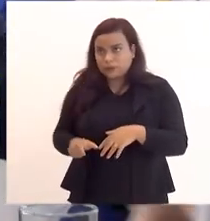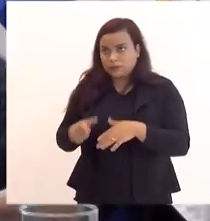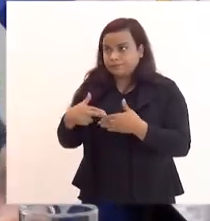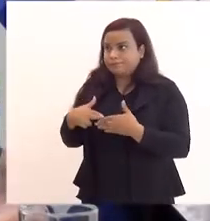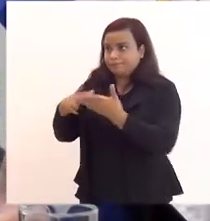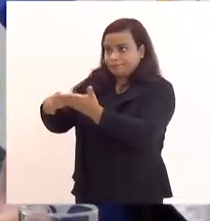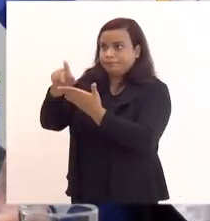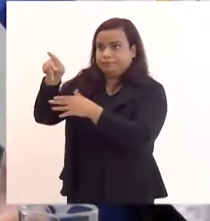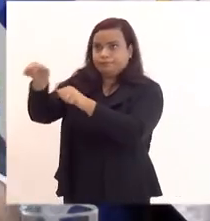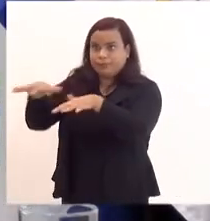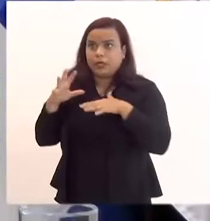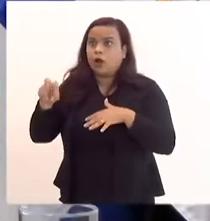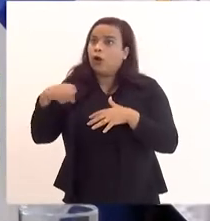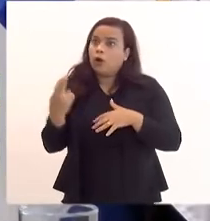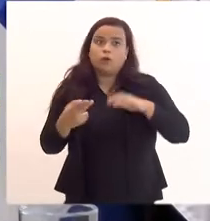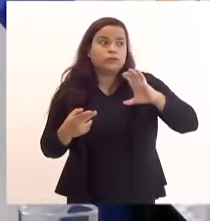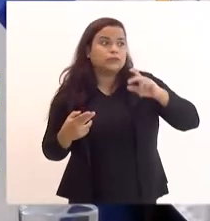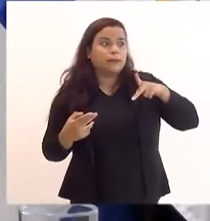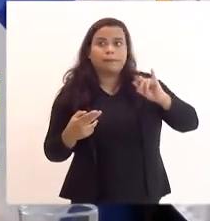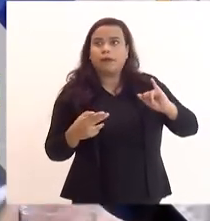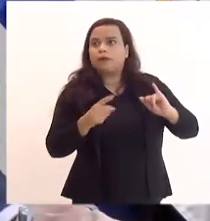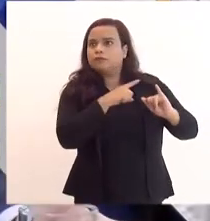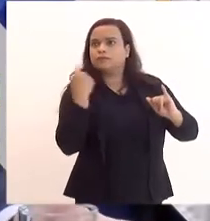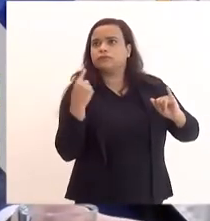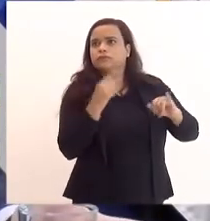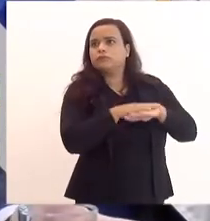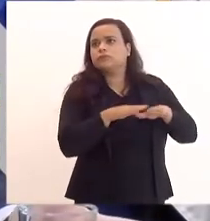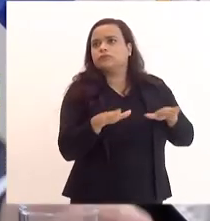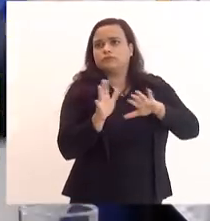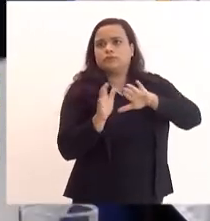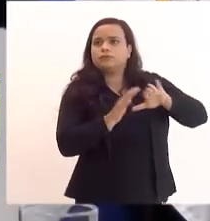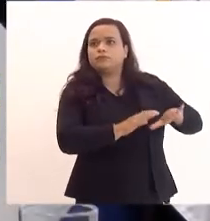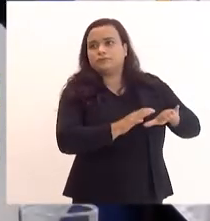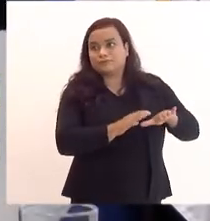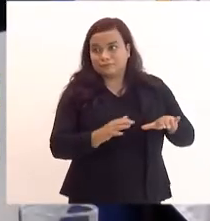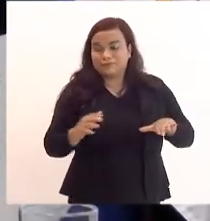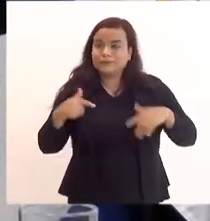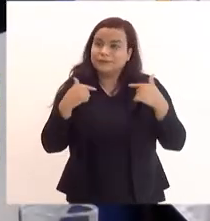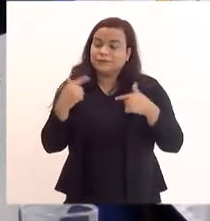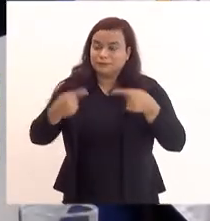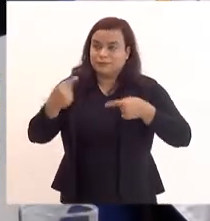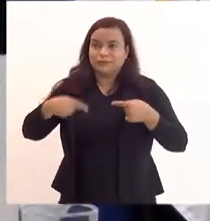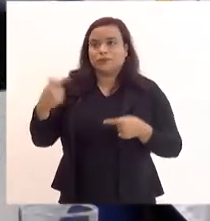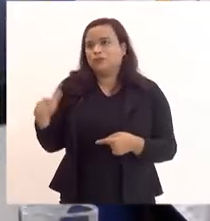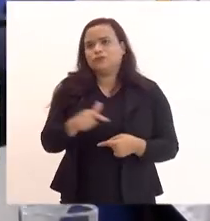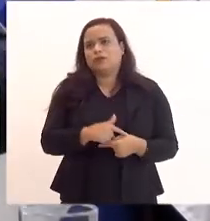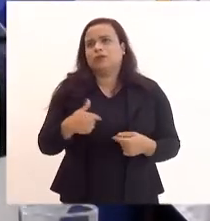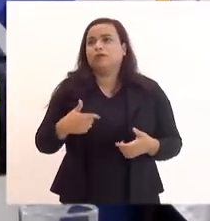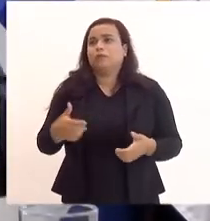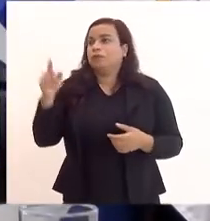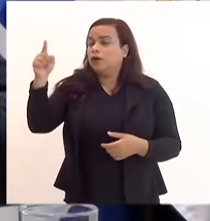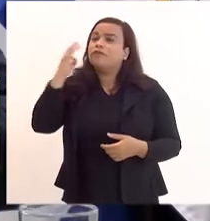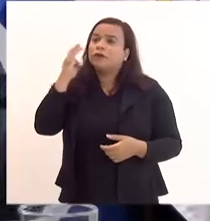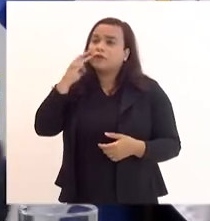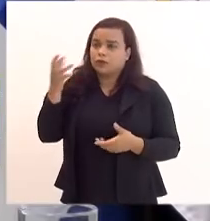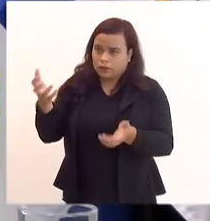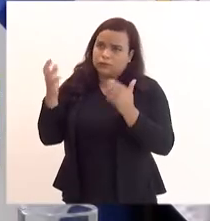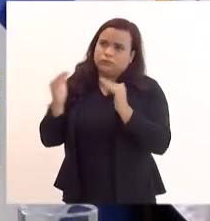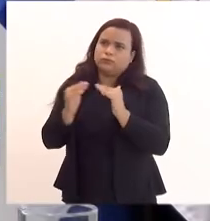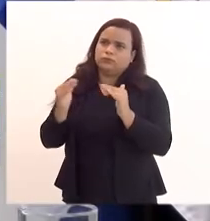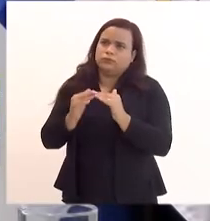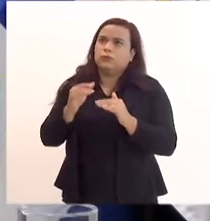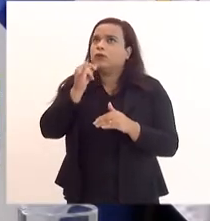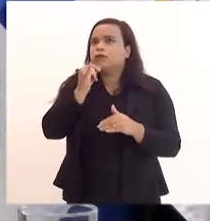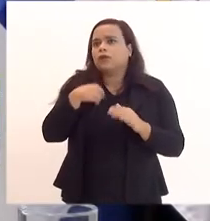pode ser vencido na CPI? Esse é um debate que nós até agora também não fizemos. Eu quero concordar com o deputado Valdeque, por exemplo, eu tive um relatório a respeito da